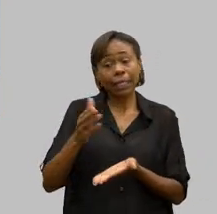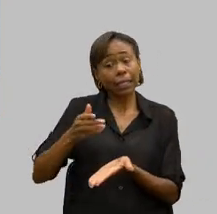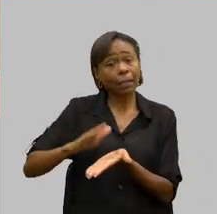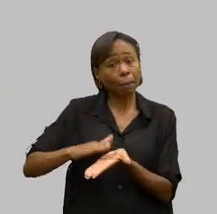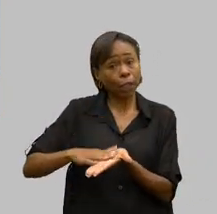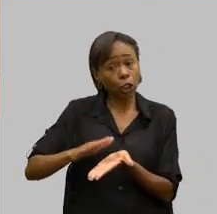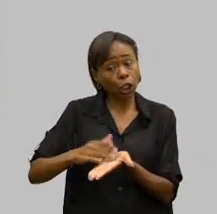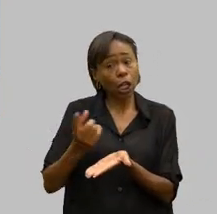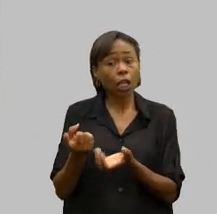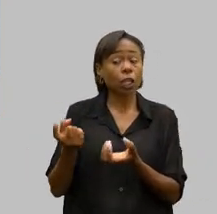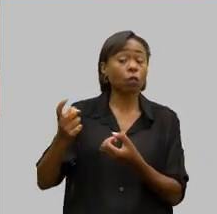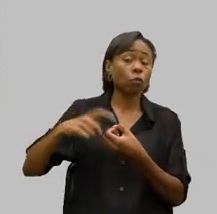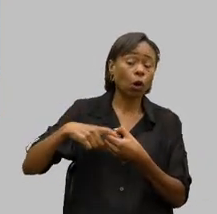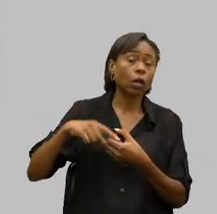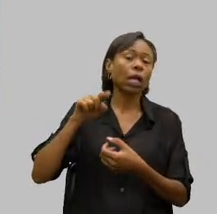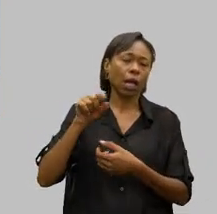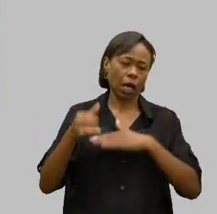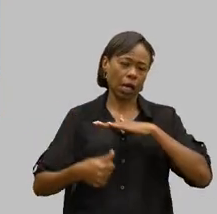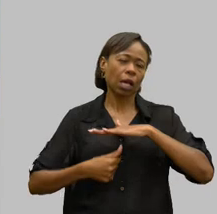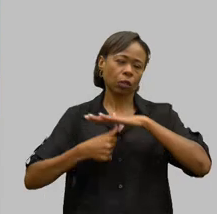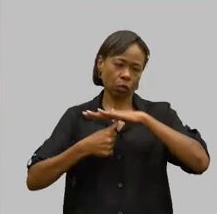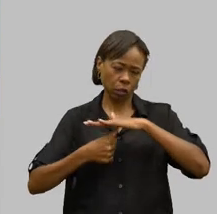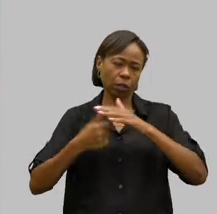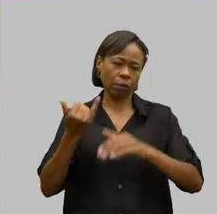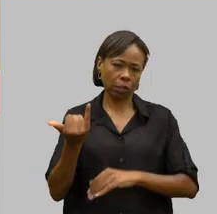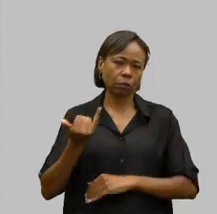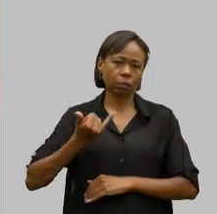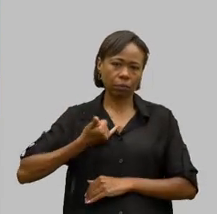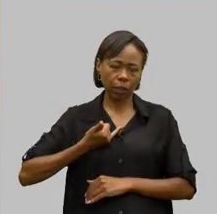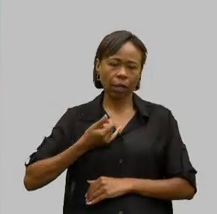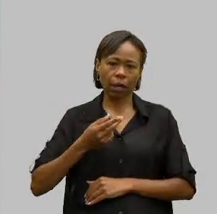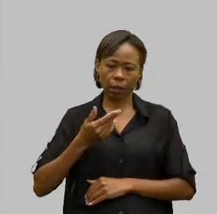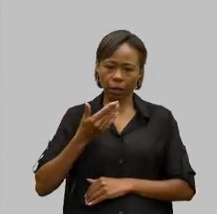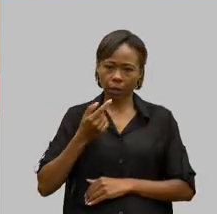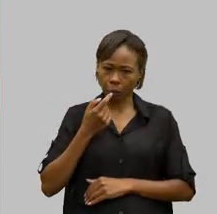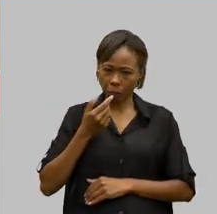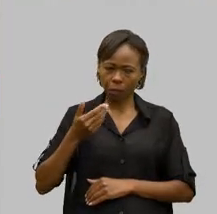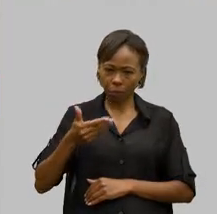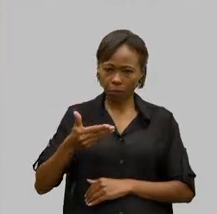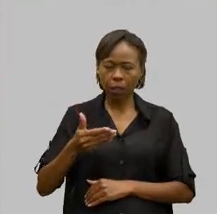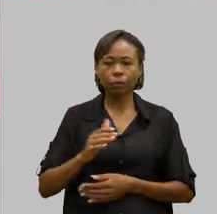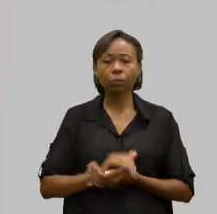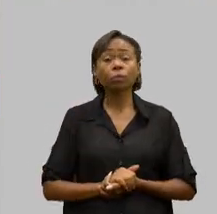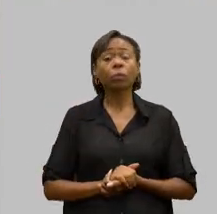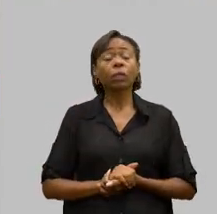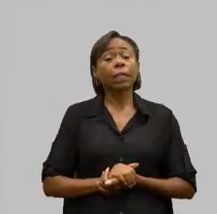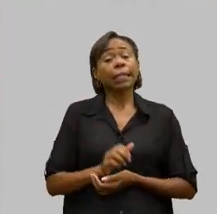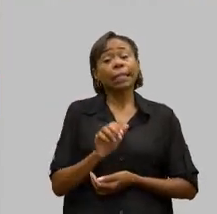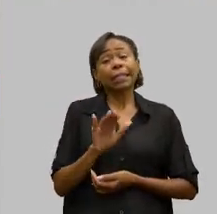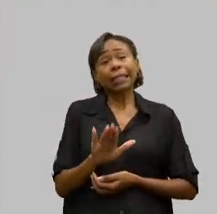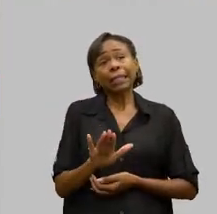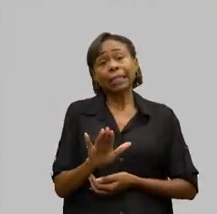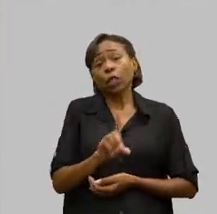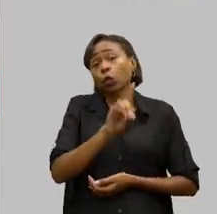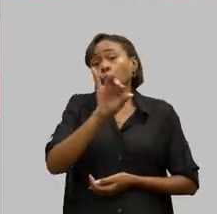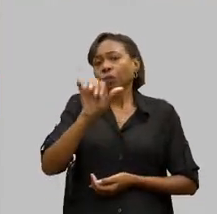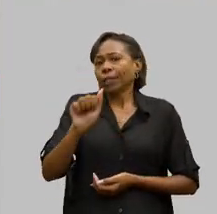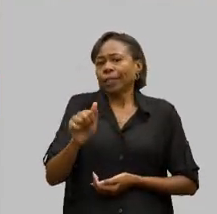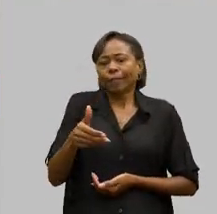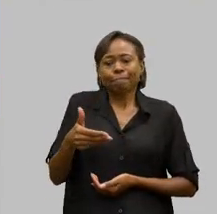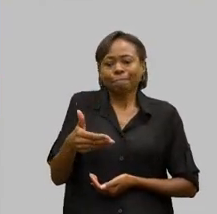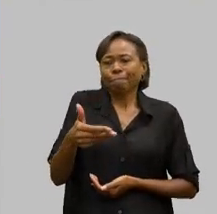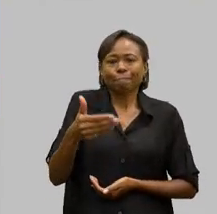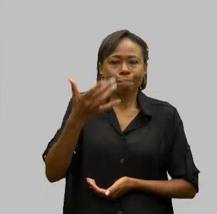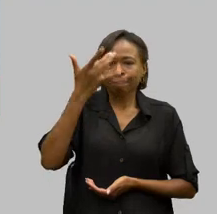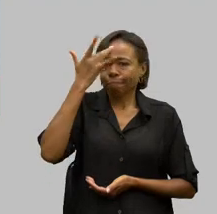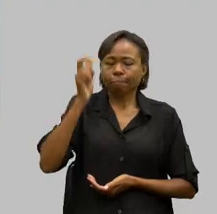Em breve, com certeza, a reitora Lavínia irá nos trazer. Quanto à necessidade, eu não tenho a data, eu posso até depois